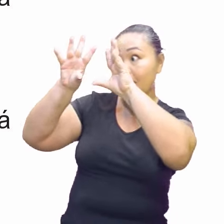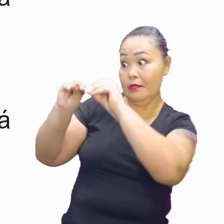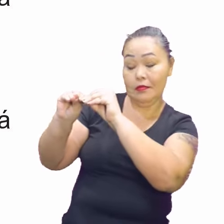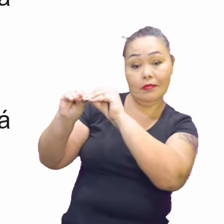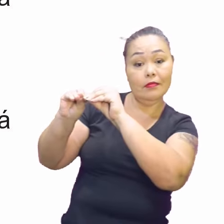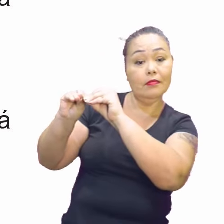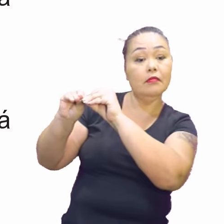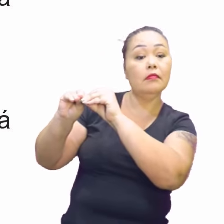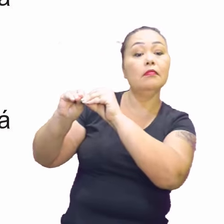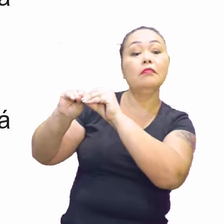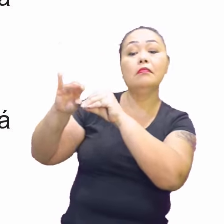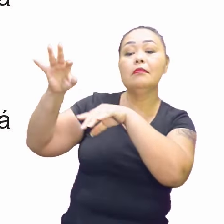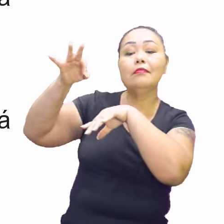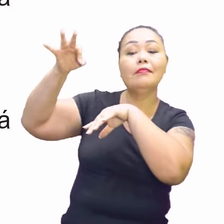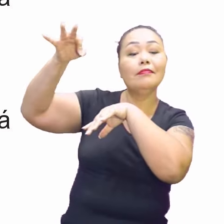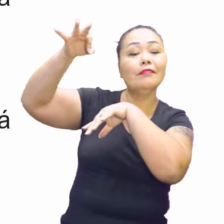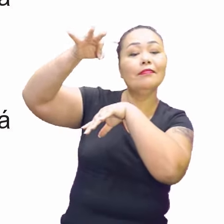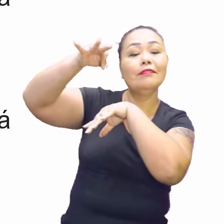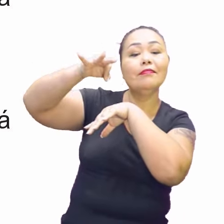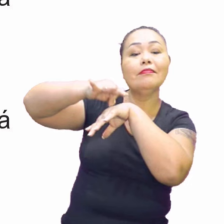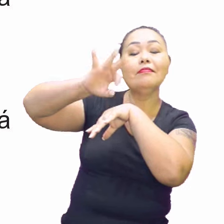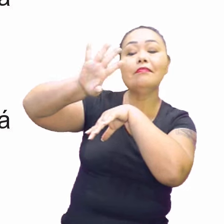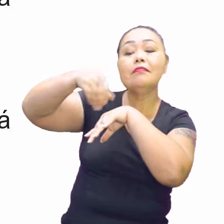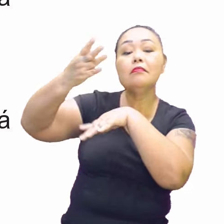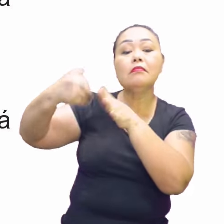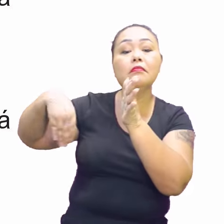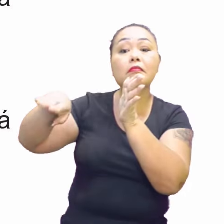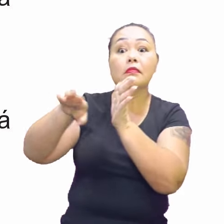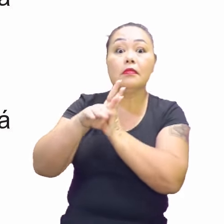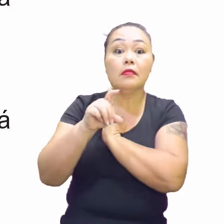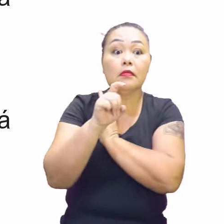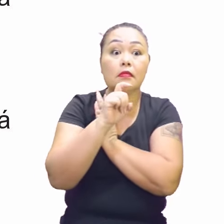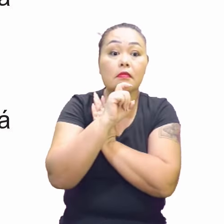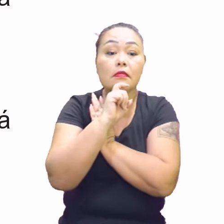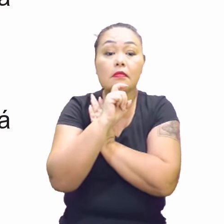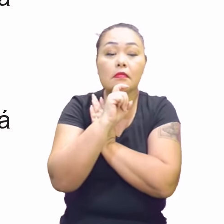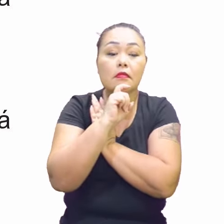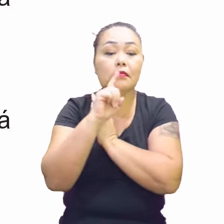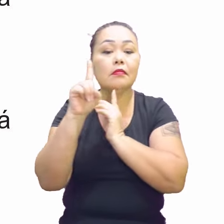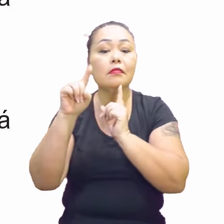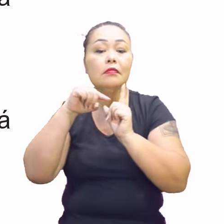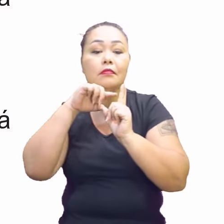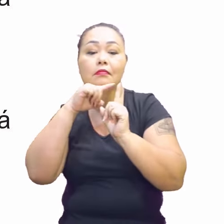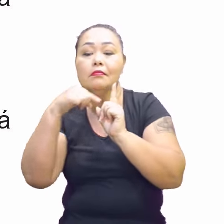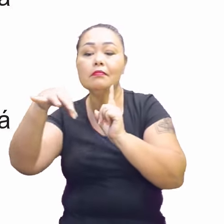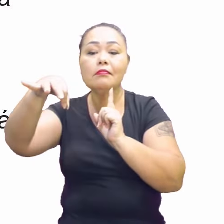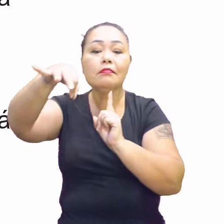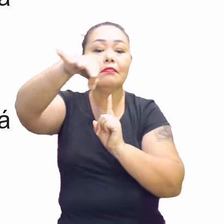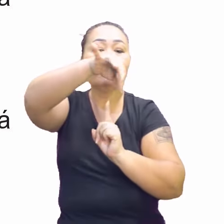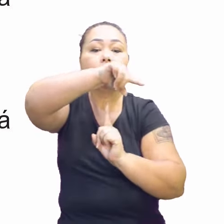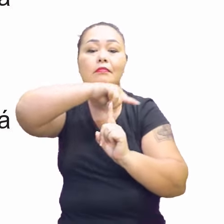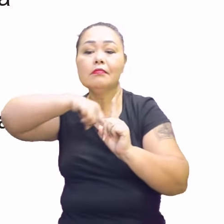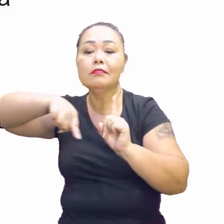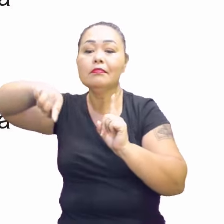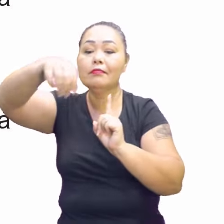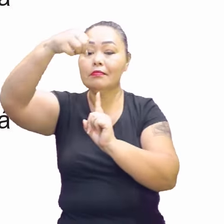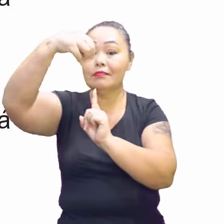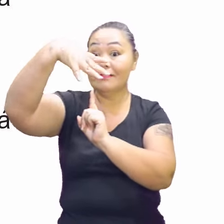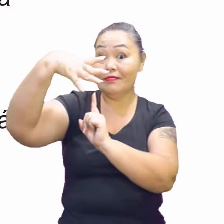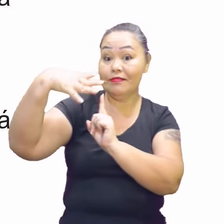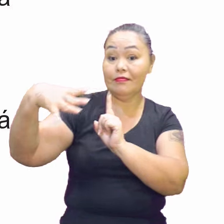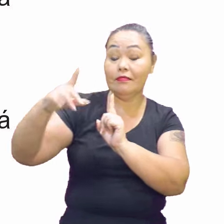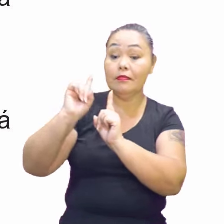apagam. As mariposas, quando chega o frio, fica dando volta em volta da